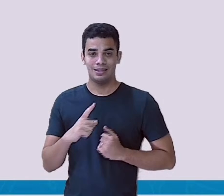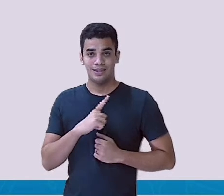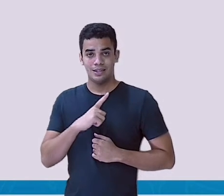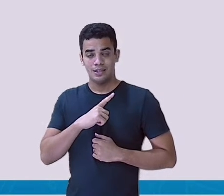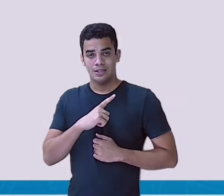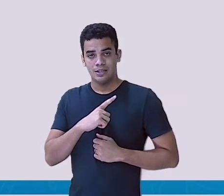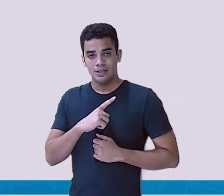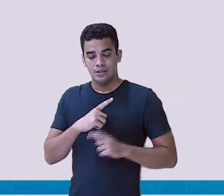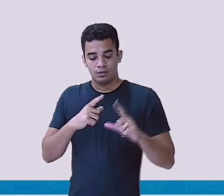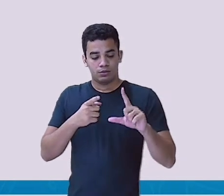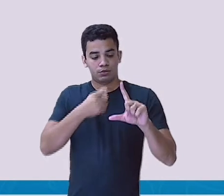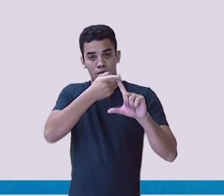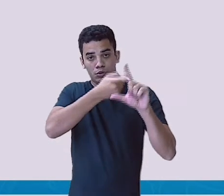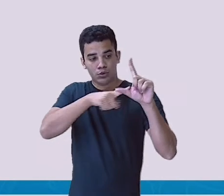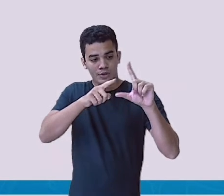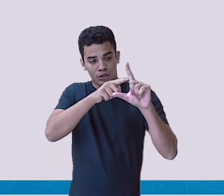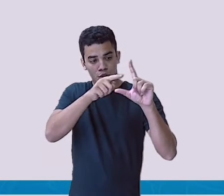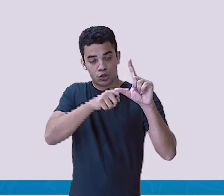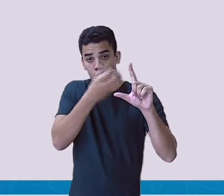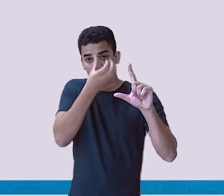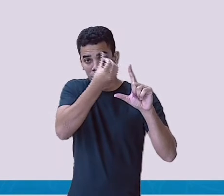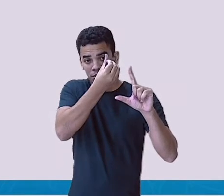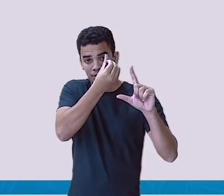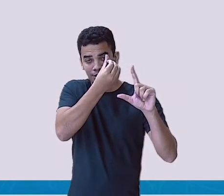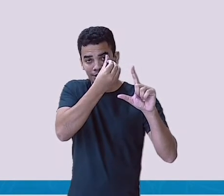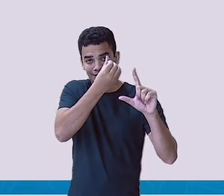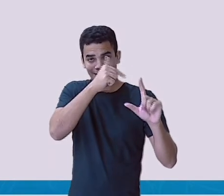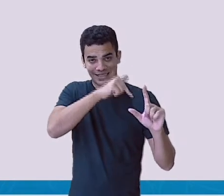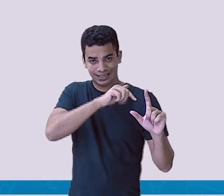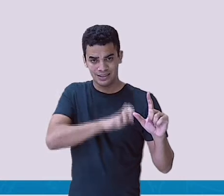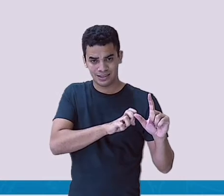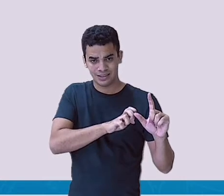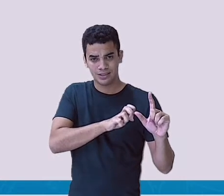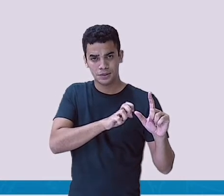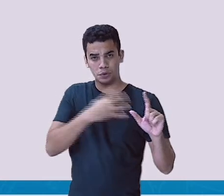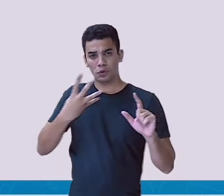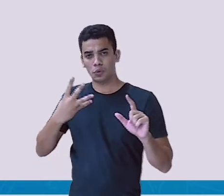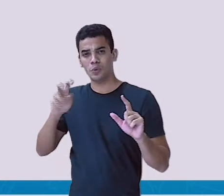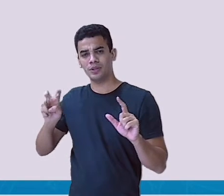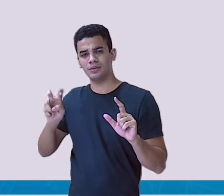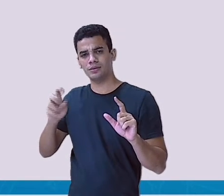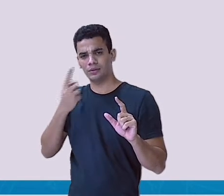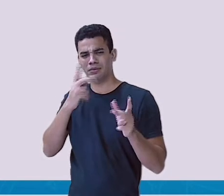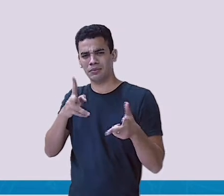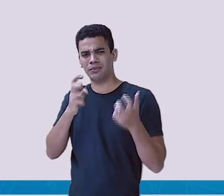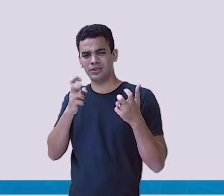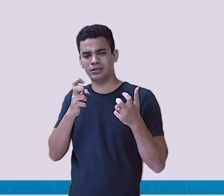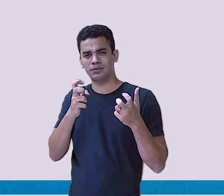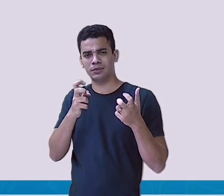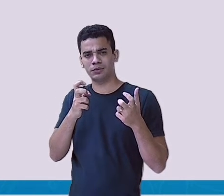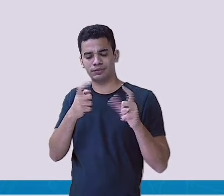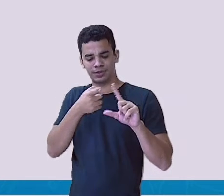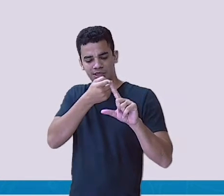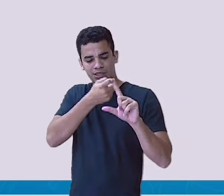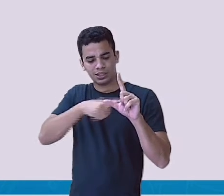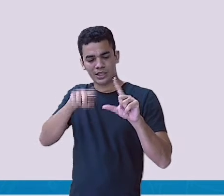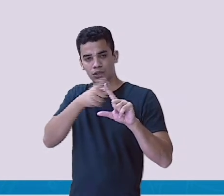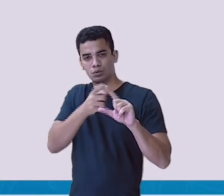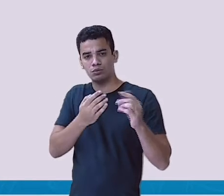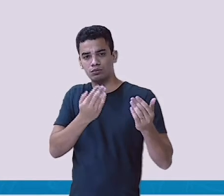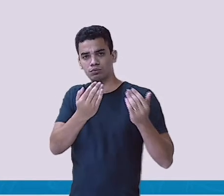60, 75, 45. Três ângulos congruentes. Eu falei algum caso onde os